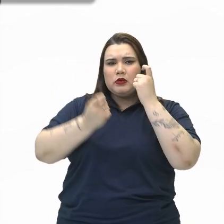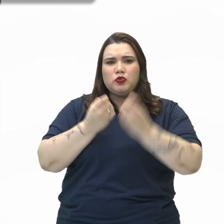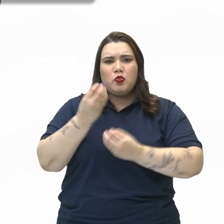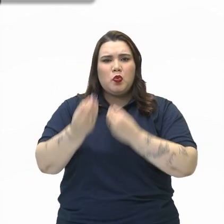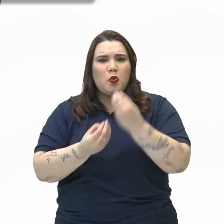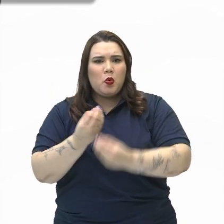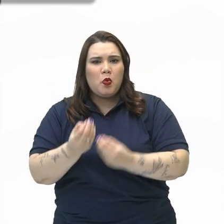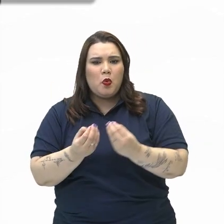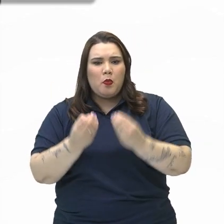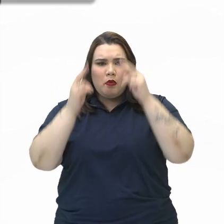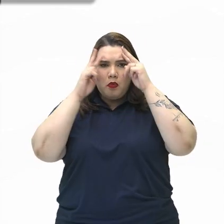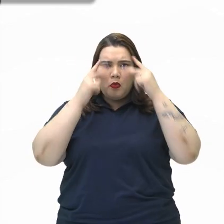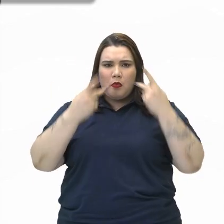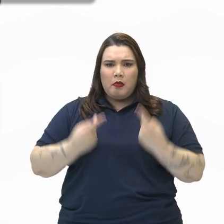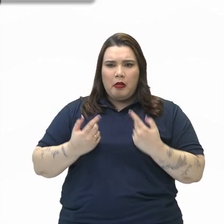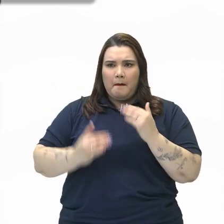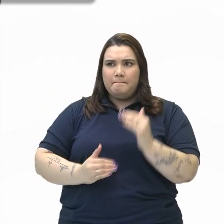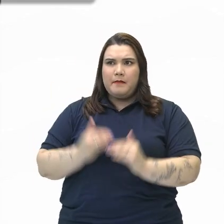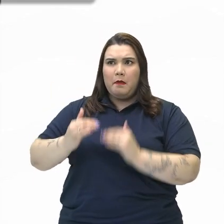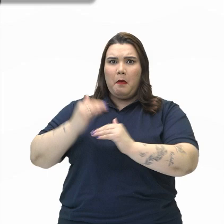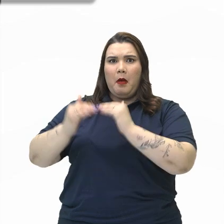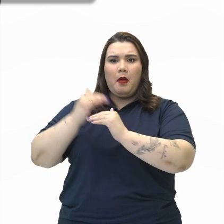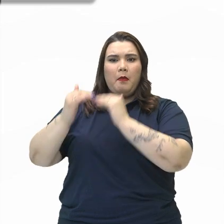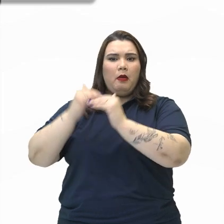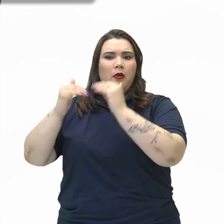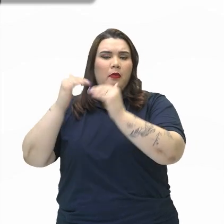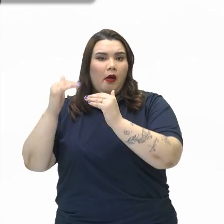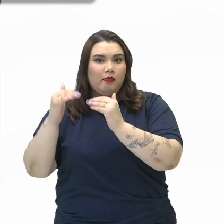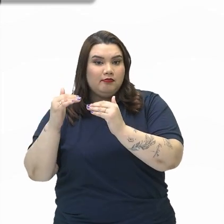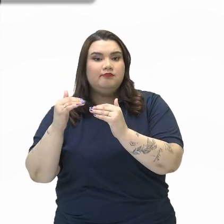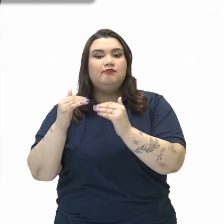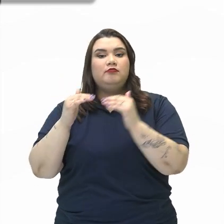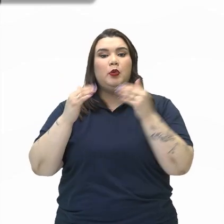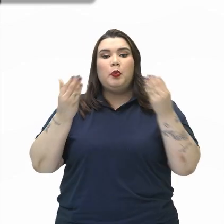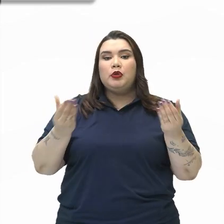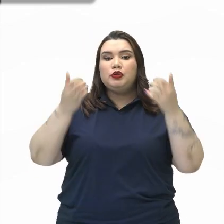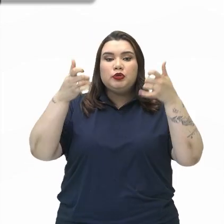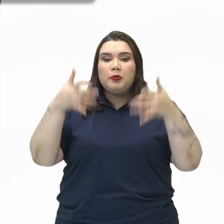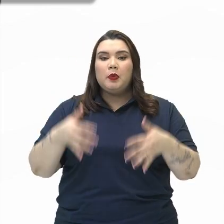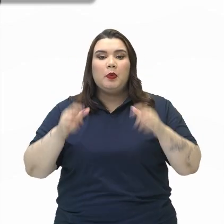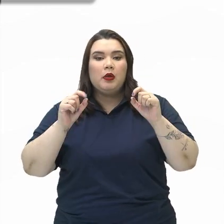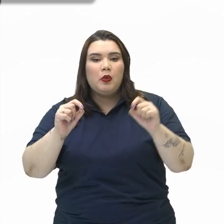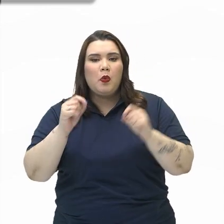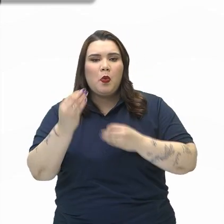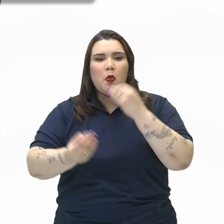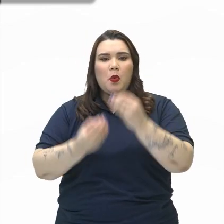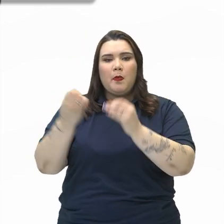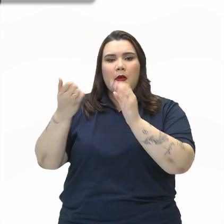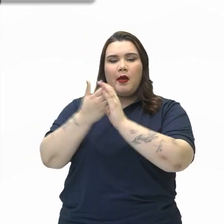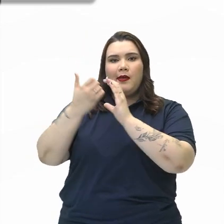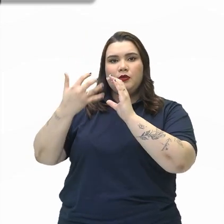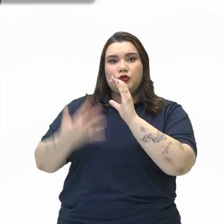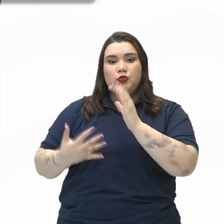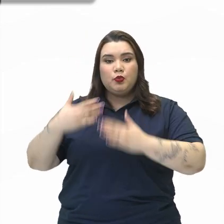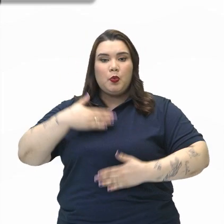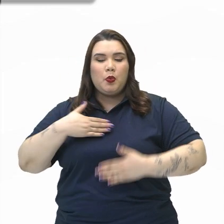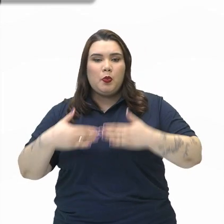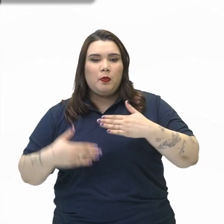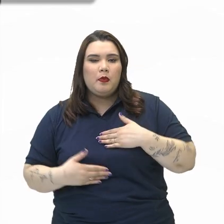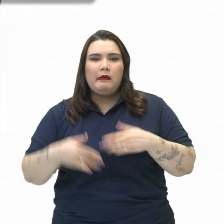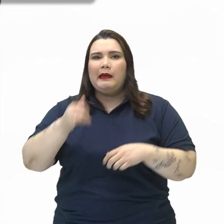Estou repetindo aí essa ideia, a evolução da raça humana, no que diz respeito tanto às